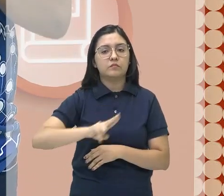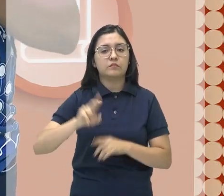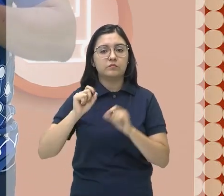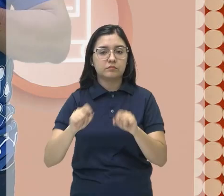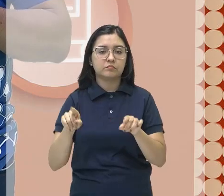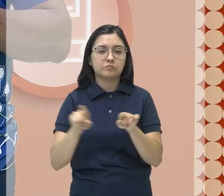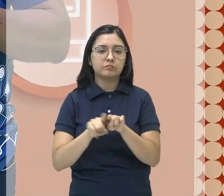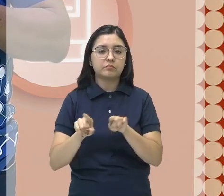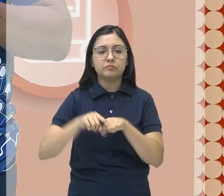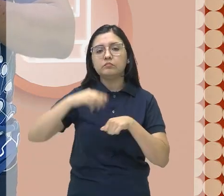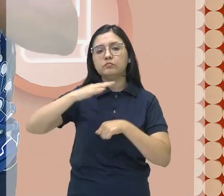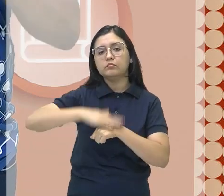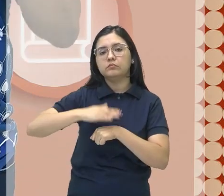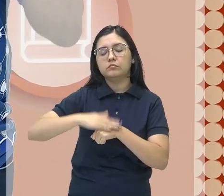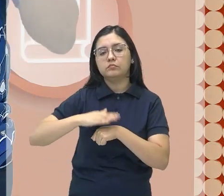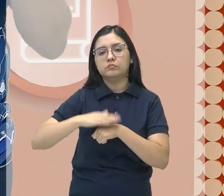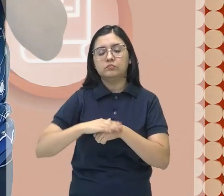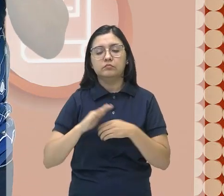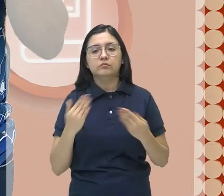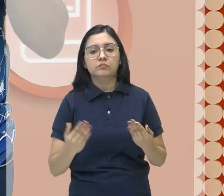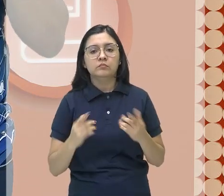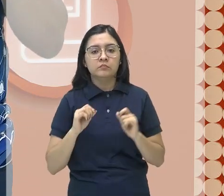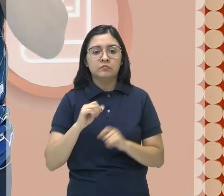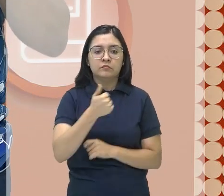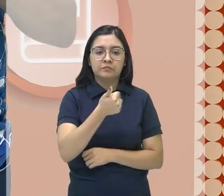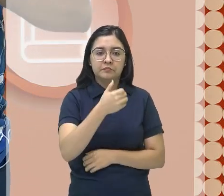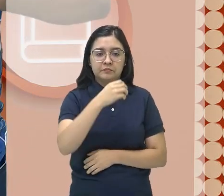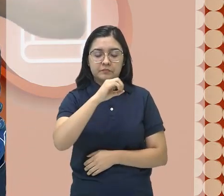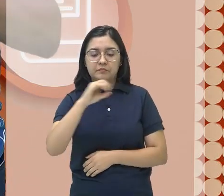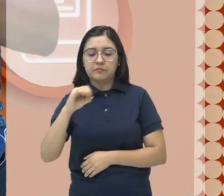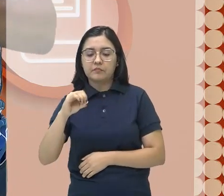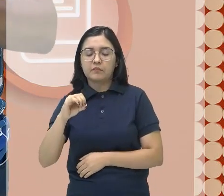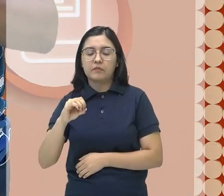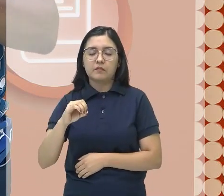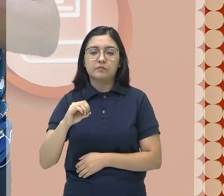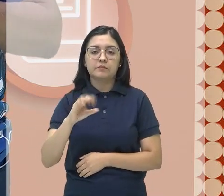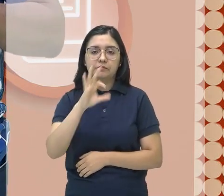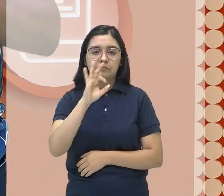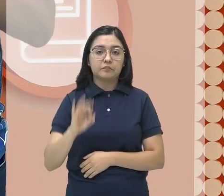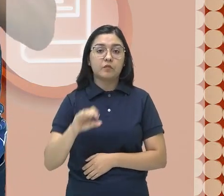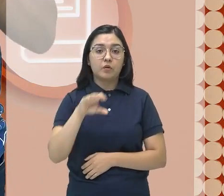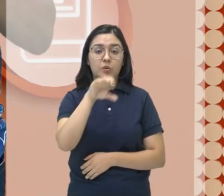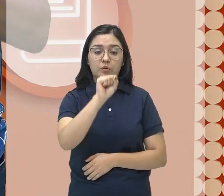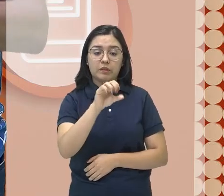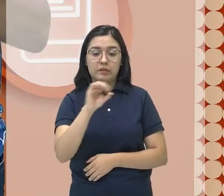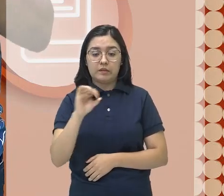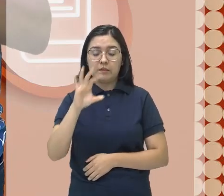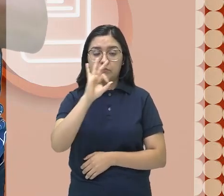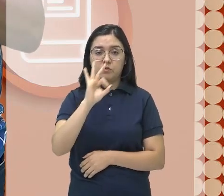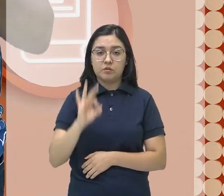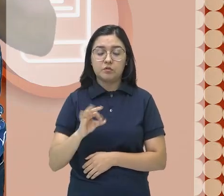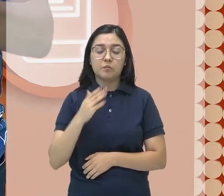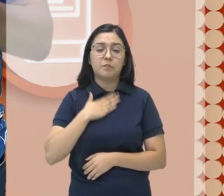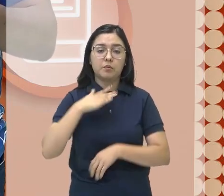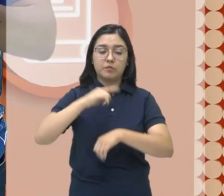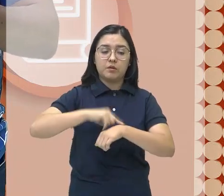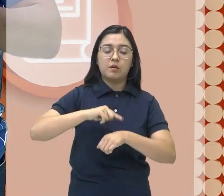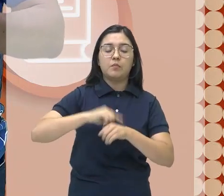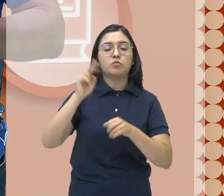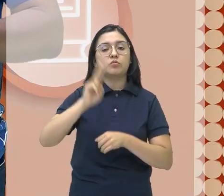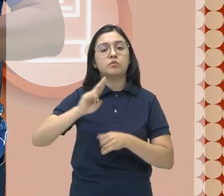si mesmo. Então, veja bem, de 100%, 80% do meu tempo online, nas redes,